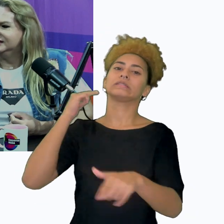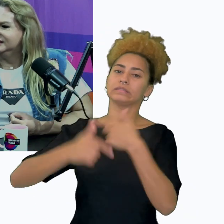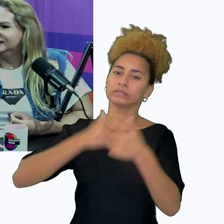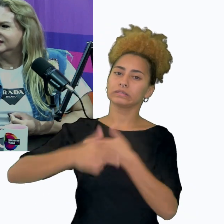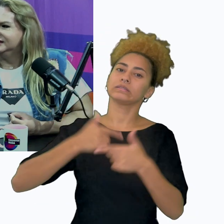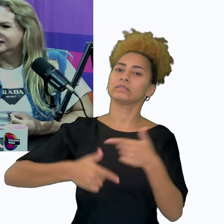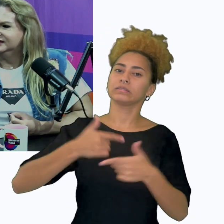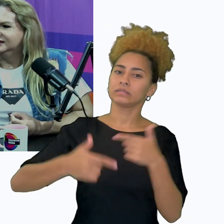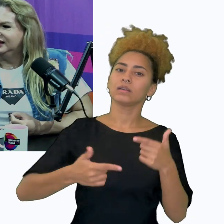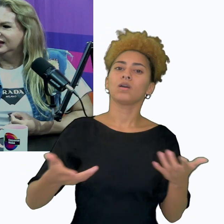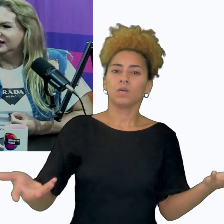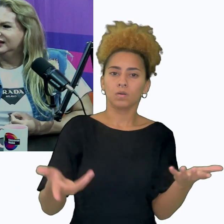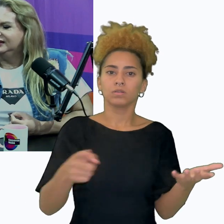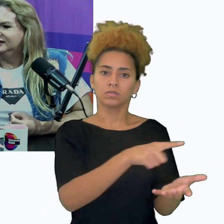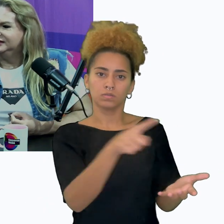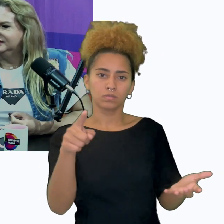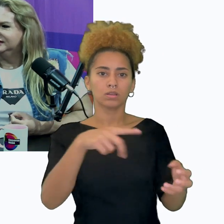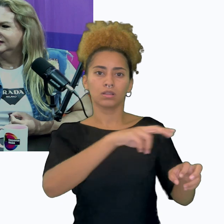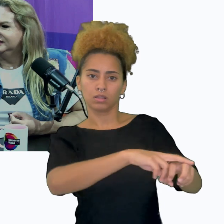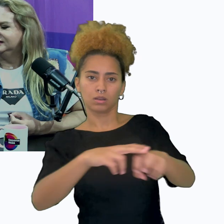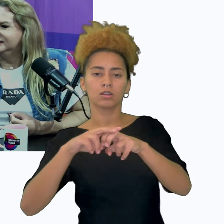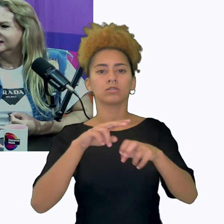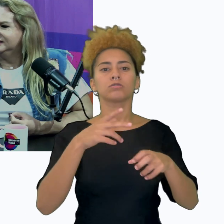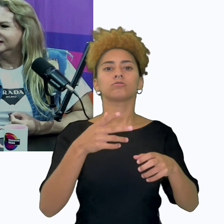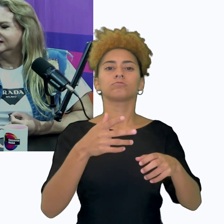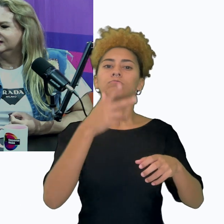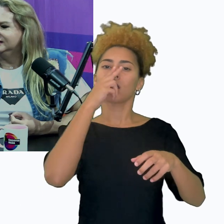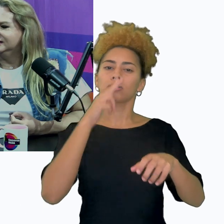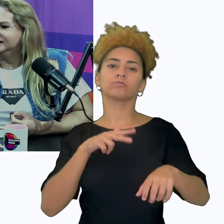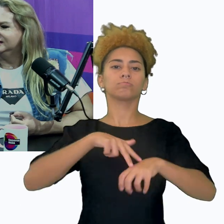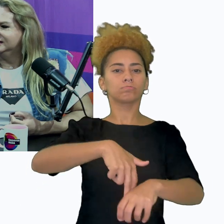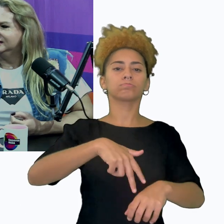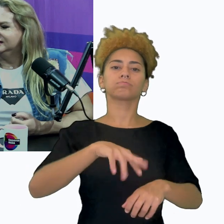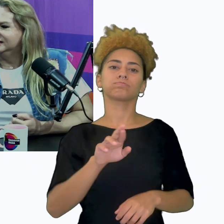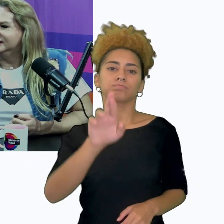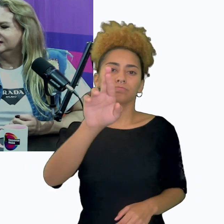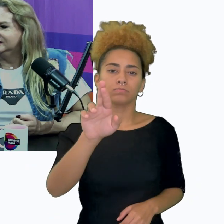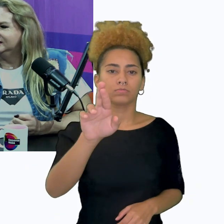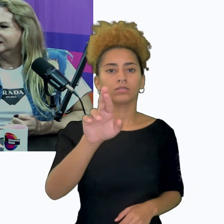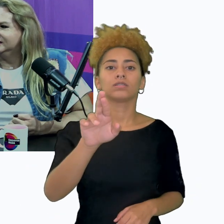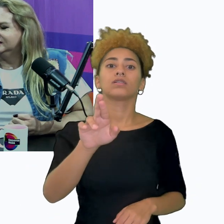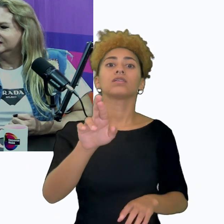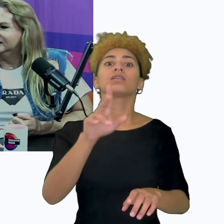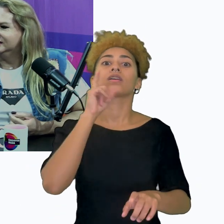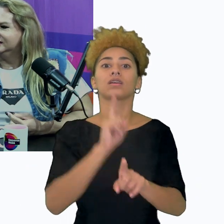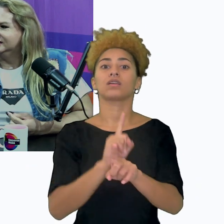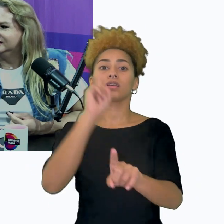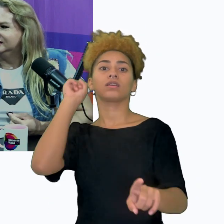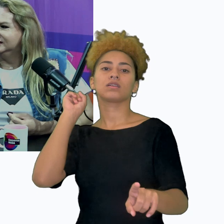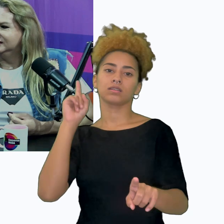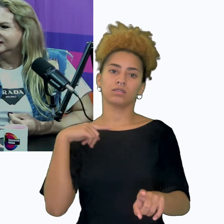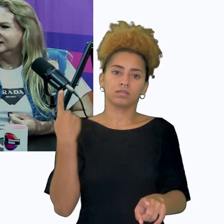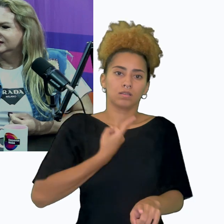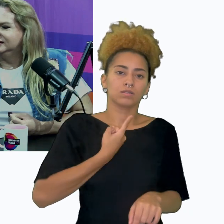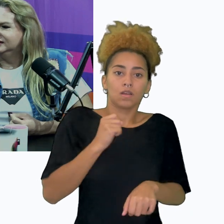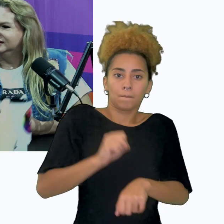mas a gente fez muita coisa. Para muita gente hoje estar sentadinha nos seus postos, né? Dizer que são... mas não fizeram. E a